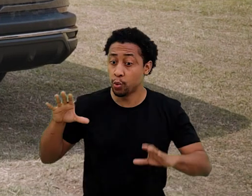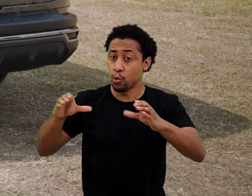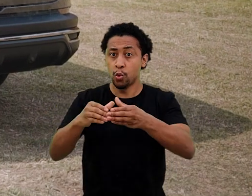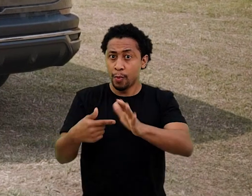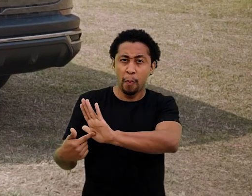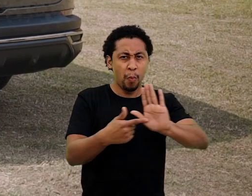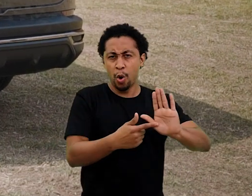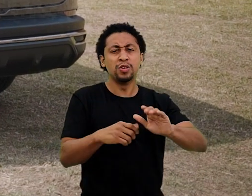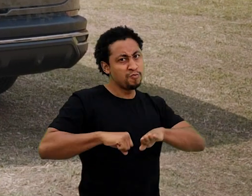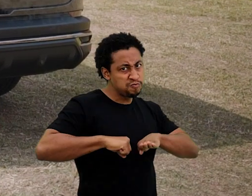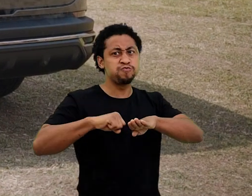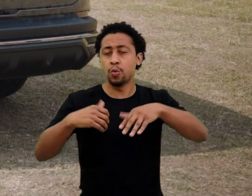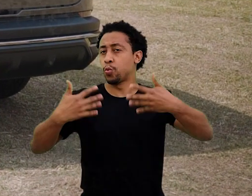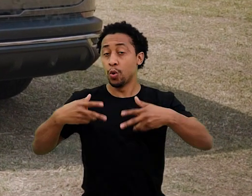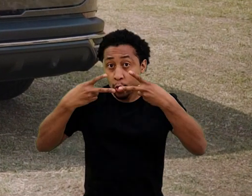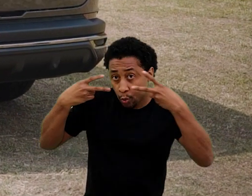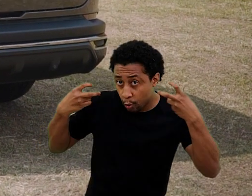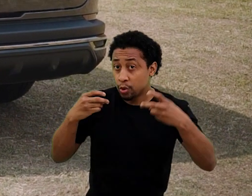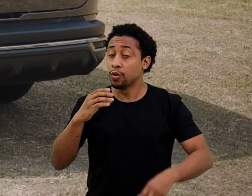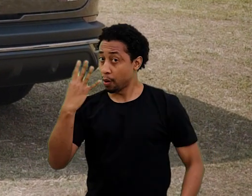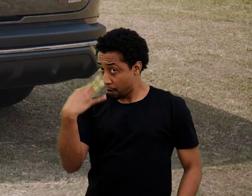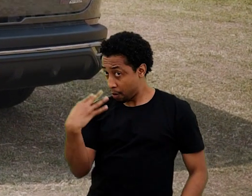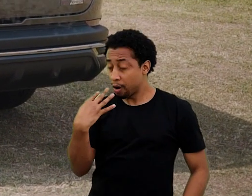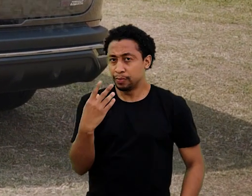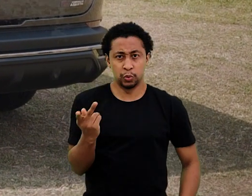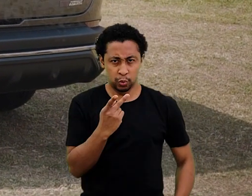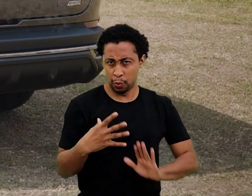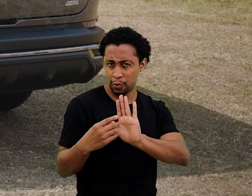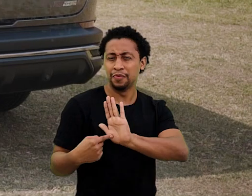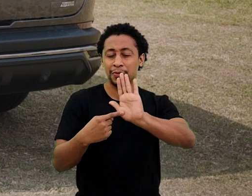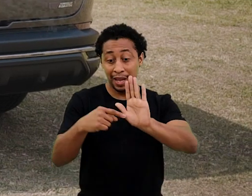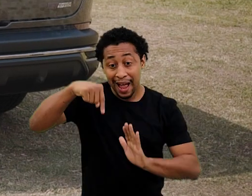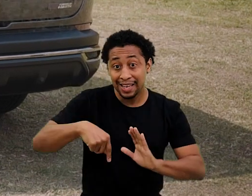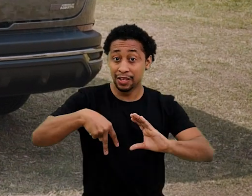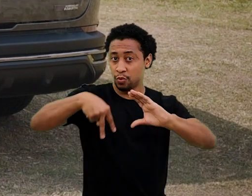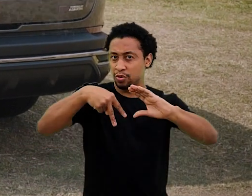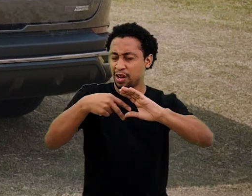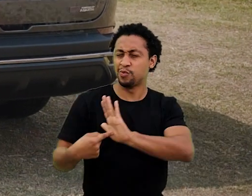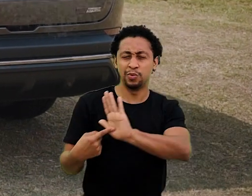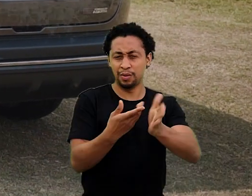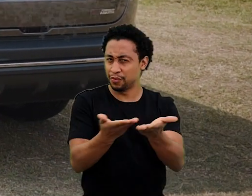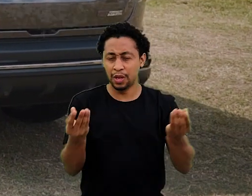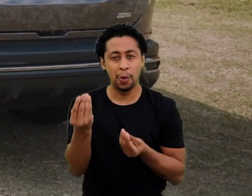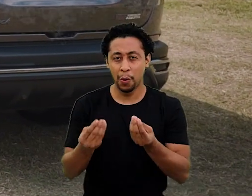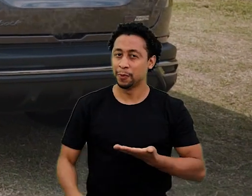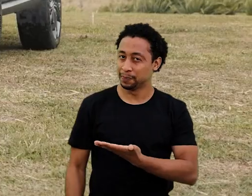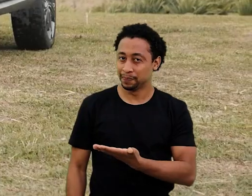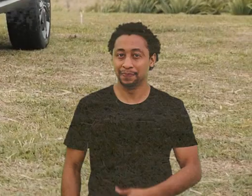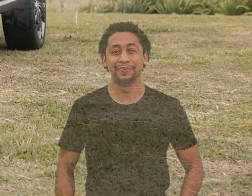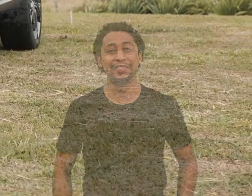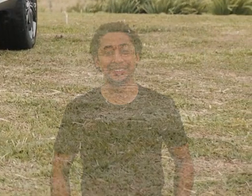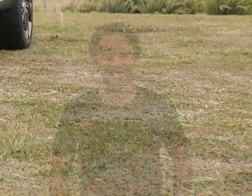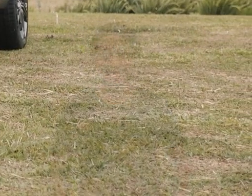exemplo Toro, Compass e Renegade. Então hoje, aqui no Autoline, vocês vão conhecer todos os detalhes do Fiat Fastback.